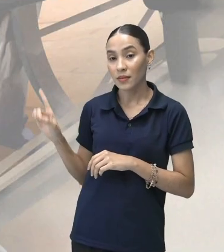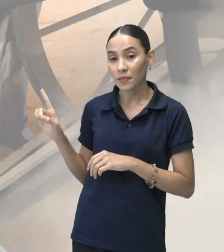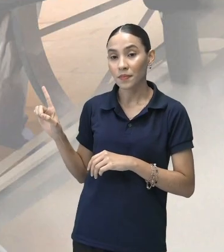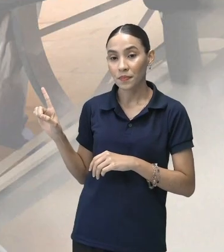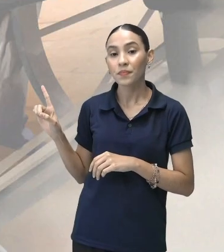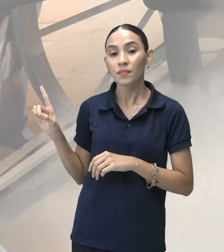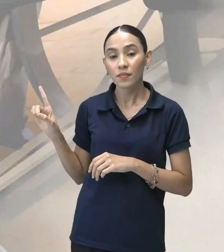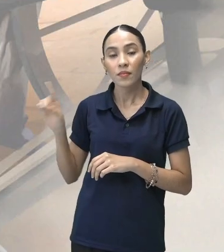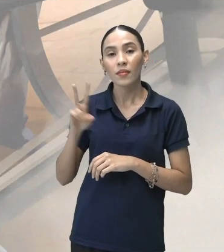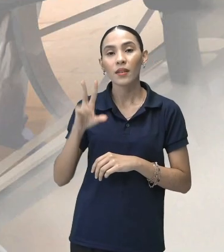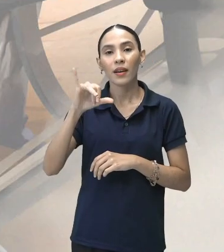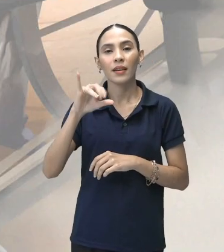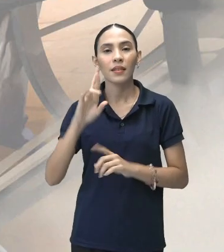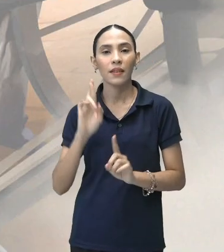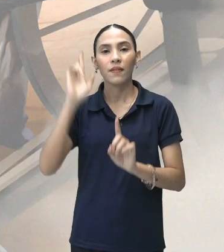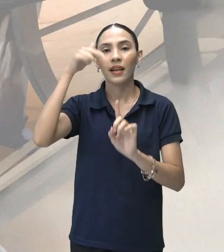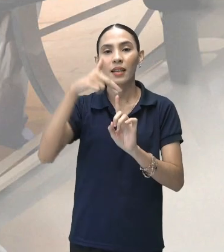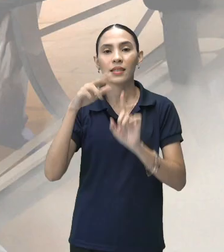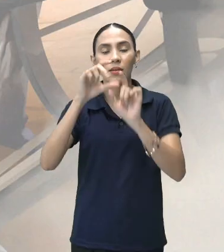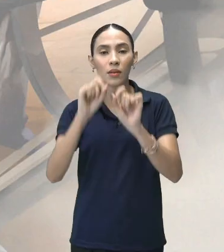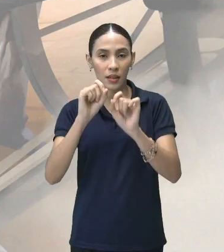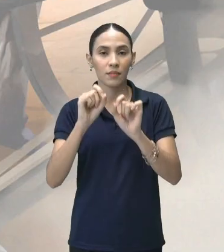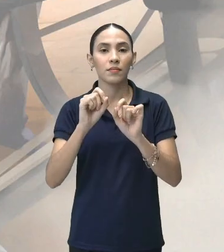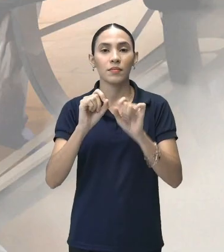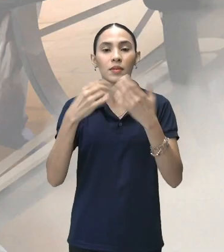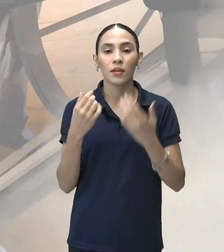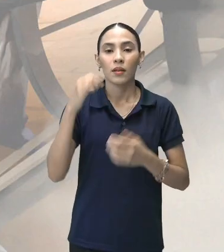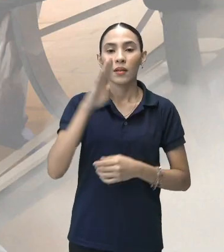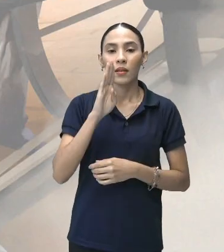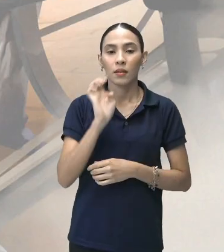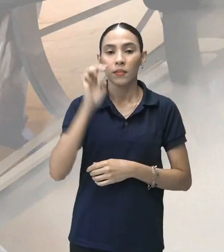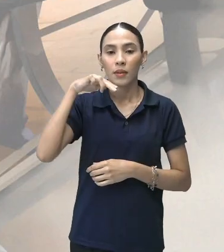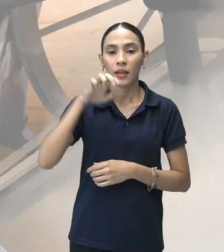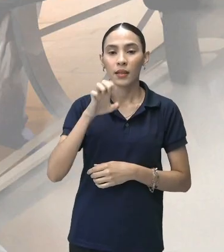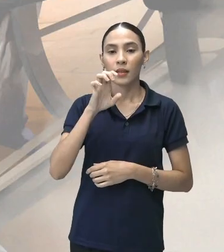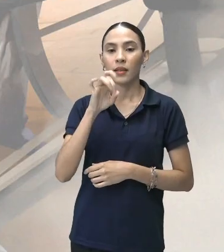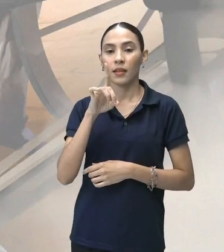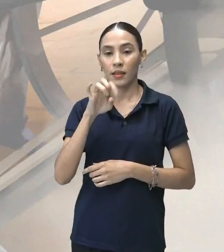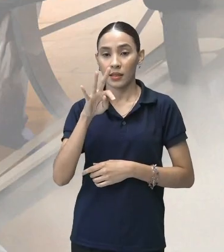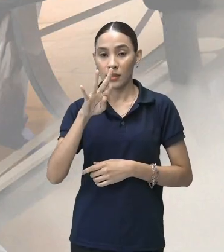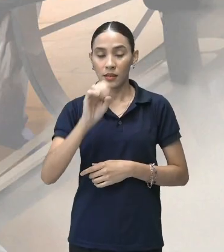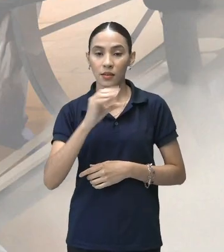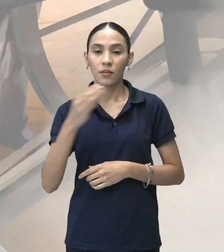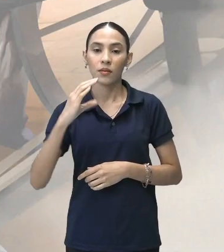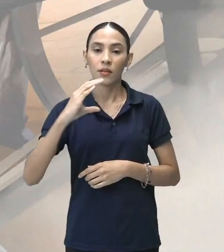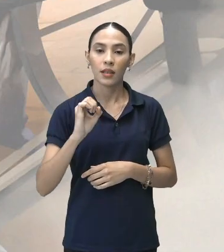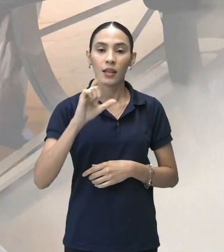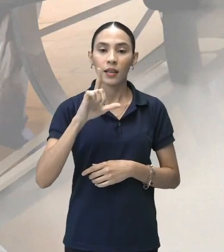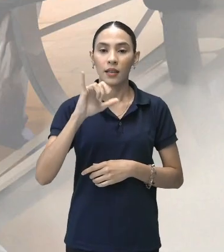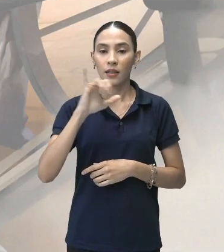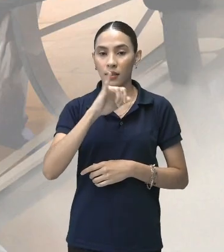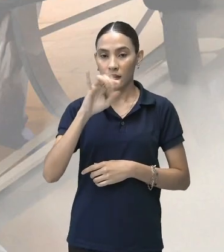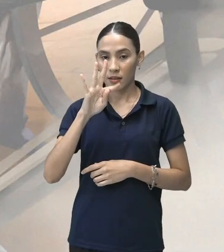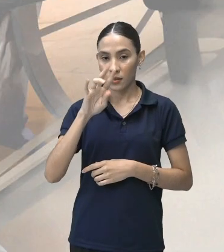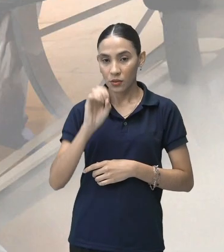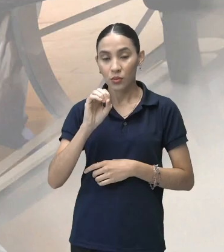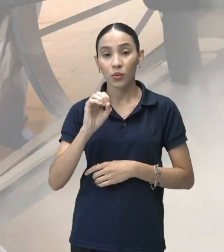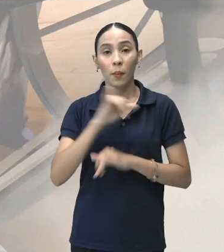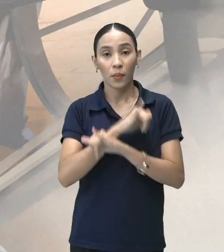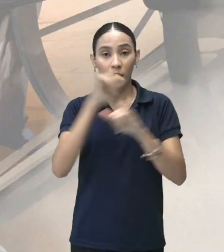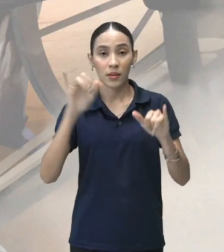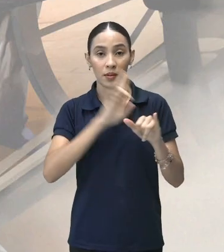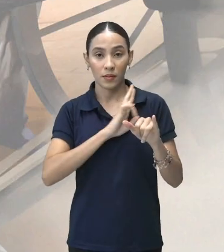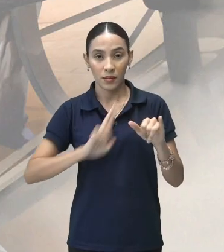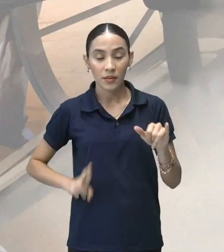uma ilustração que faz referência ao quadro de Benedito Calixto, que fala sobre a proclamação da República.